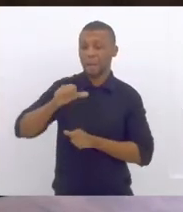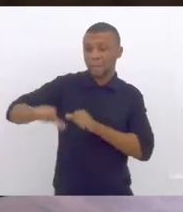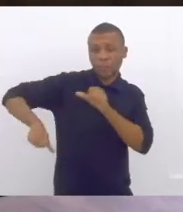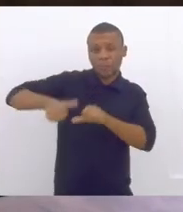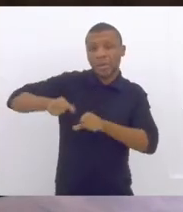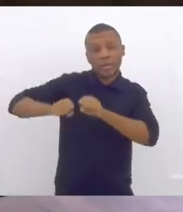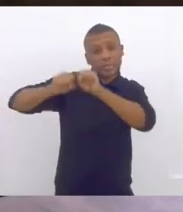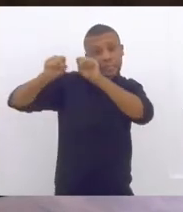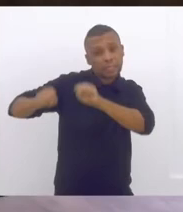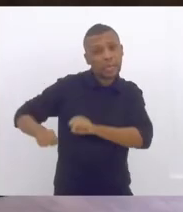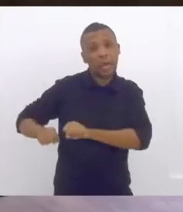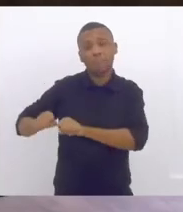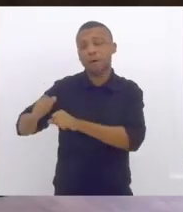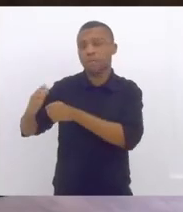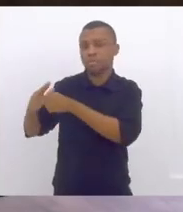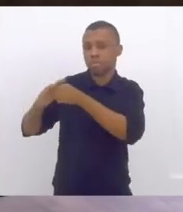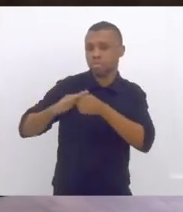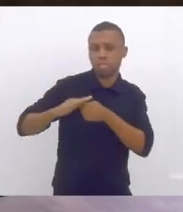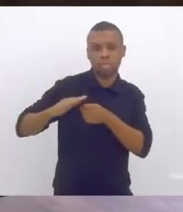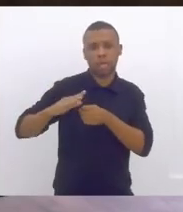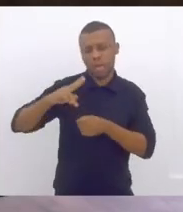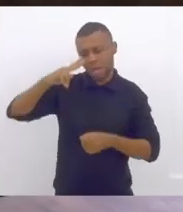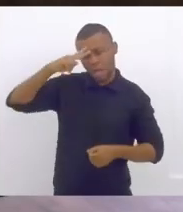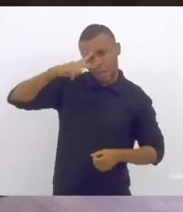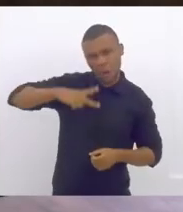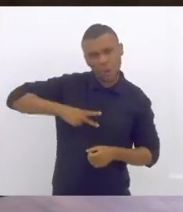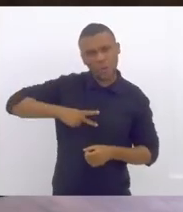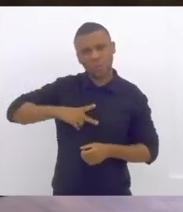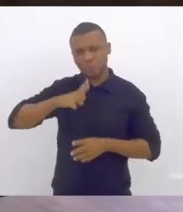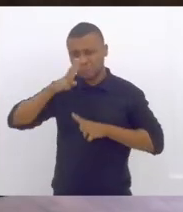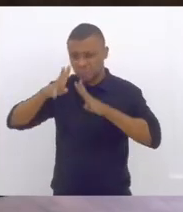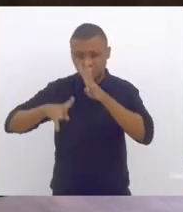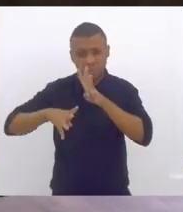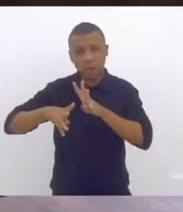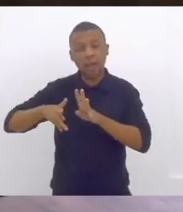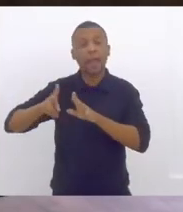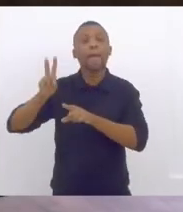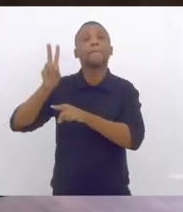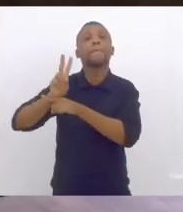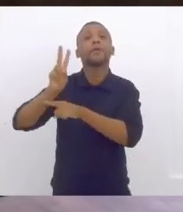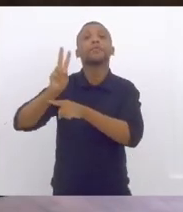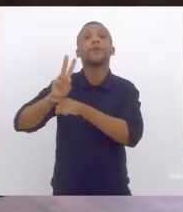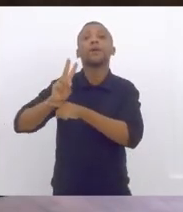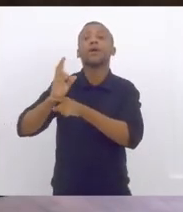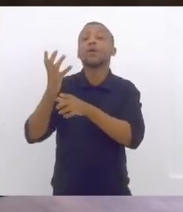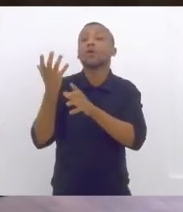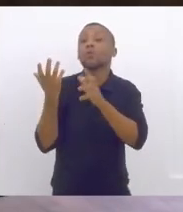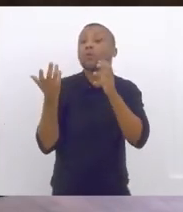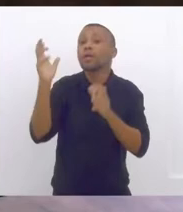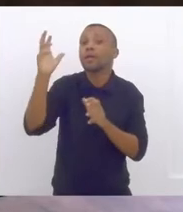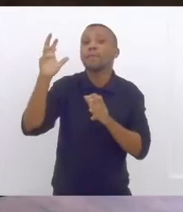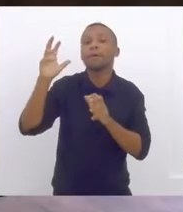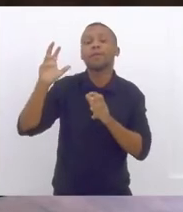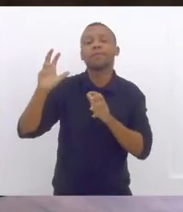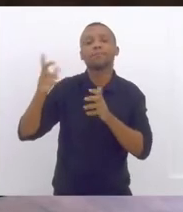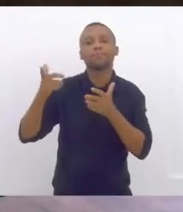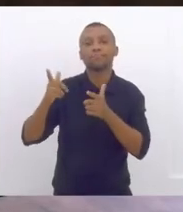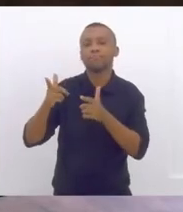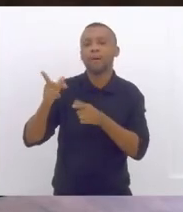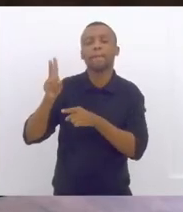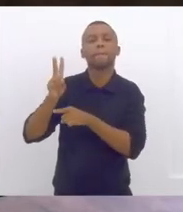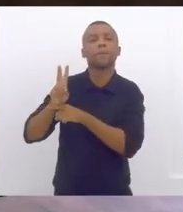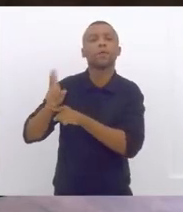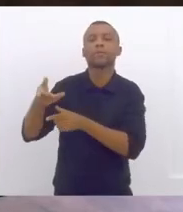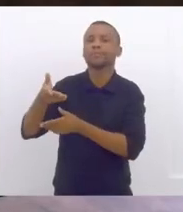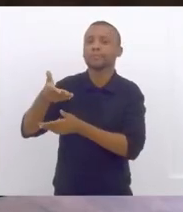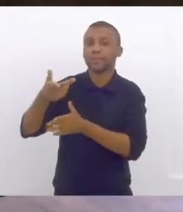predatório, egoísta e devastador e preservar e manter o clima. Esse projeto é um projeto